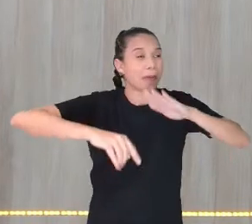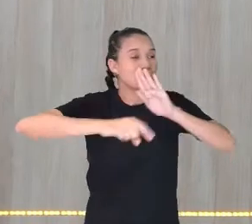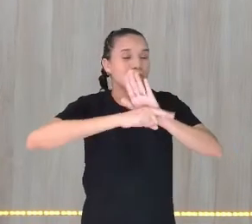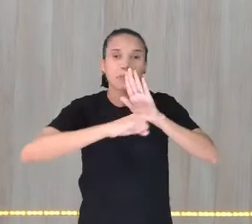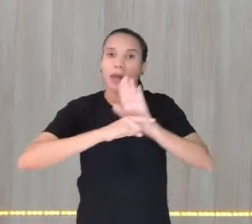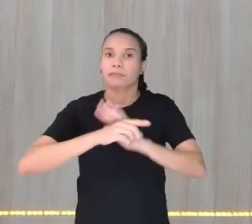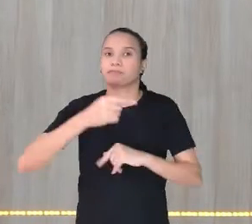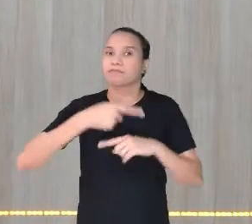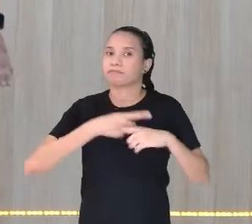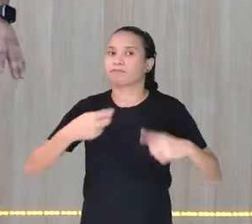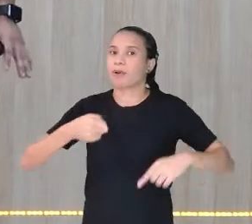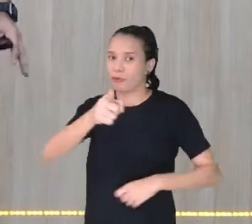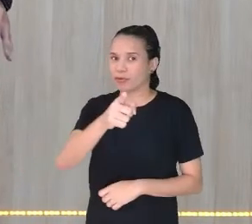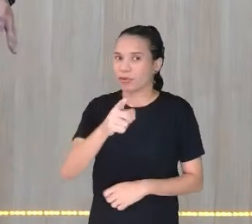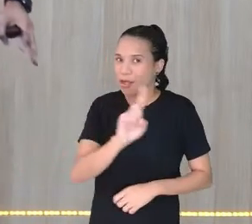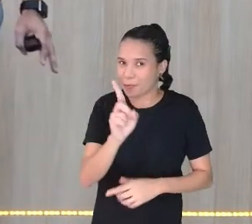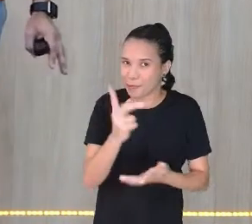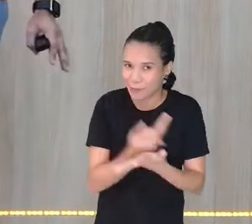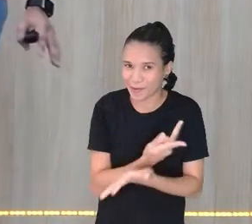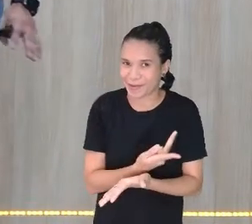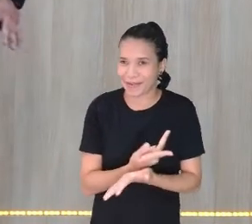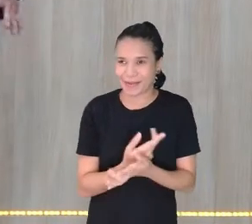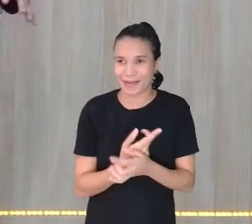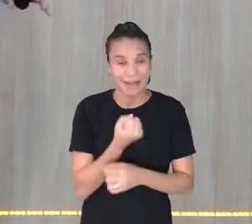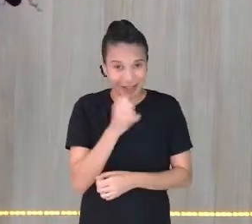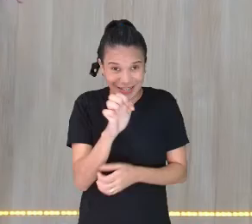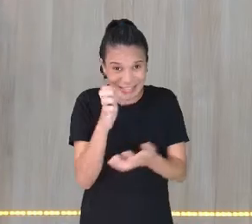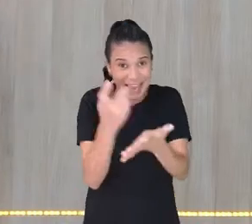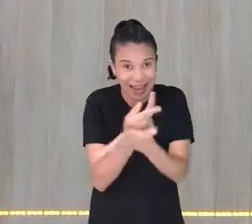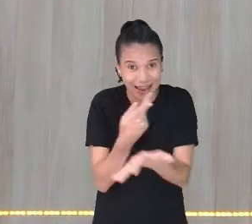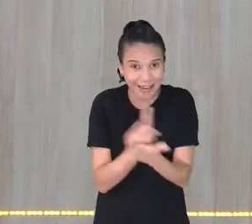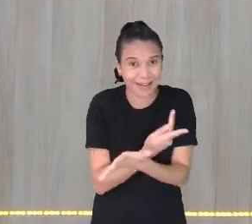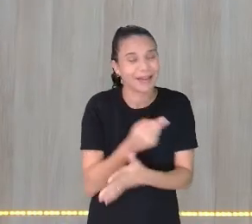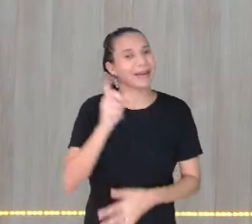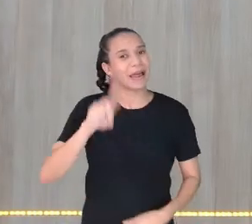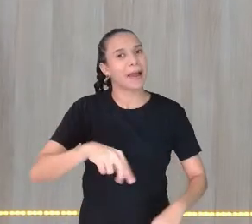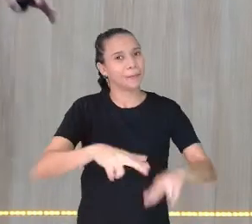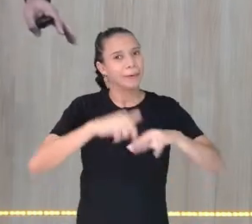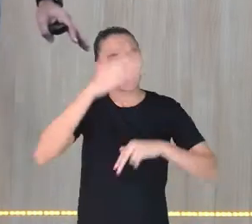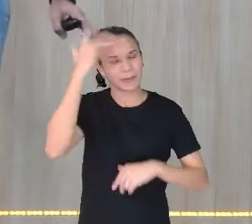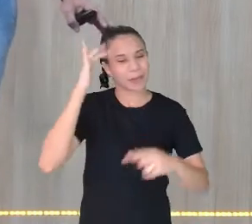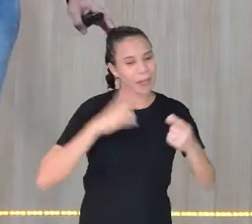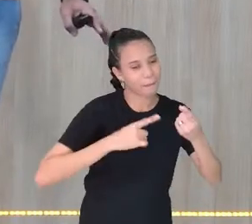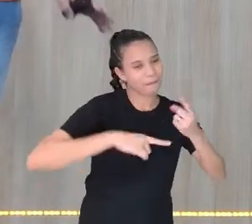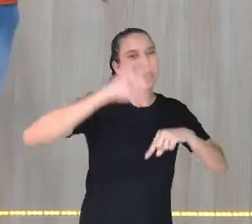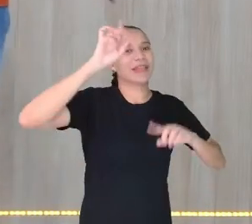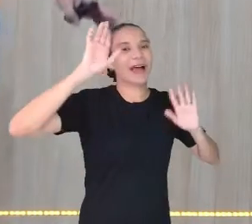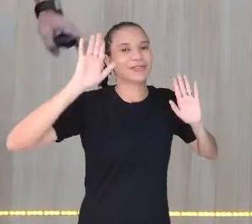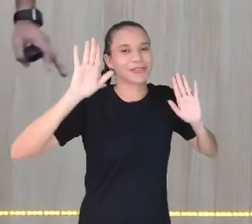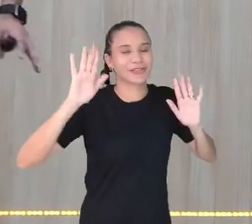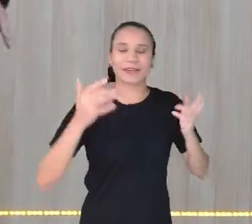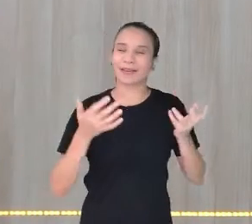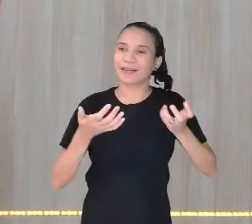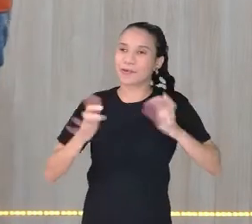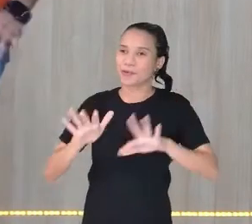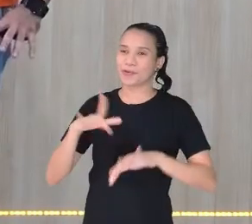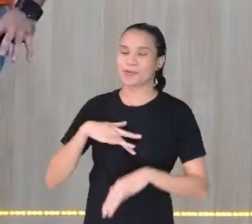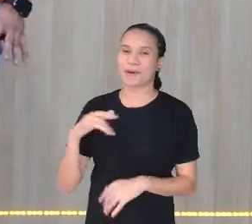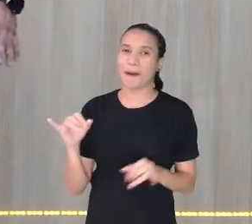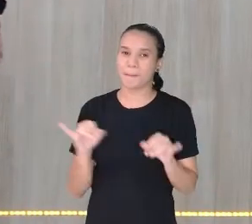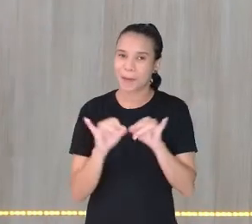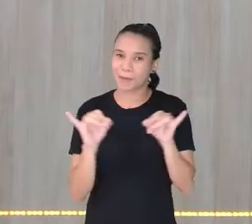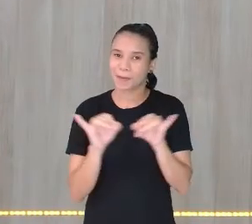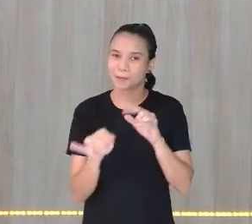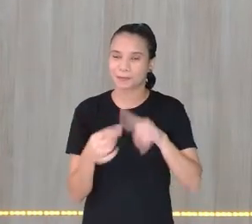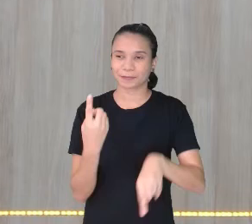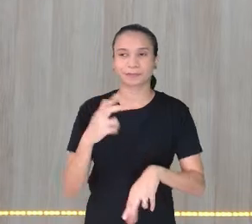for, mas você não vai errar não. E se errar, é para ter uma vantagem, né? Que ninguém aqui é bobo.